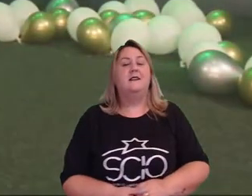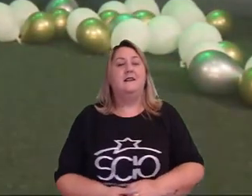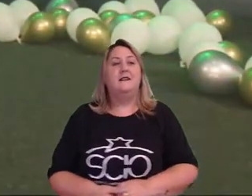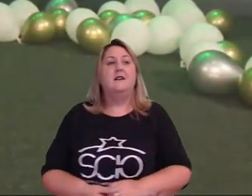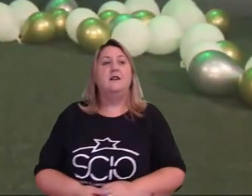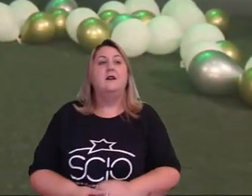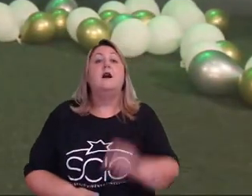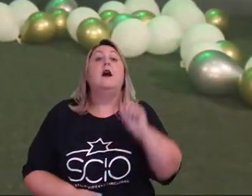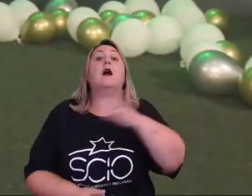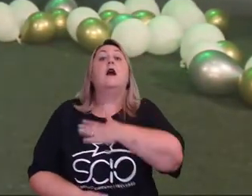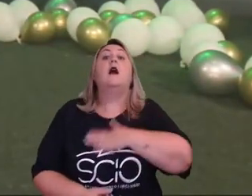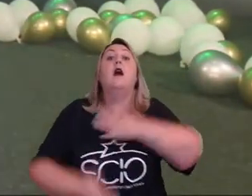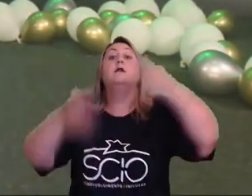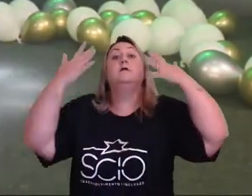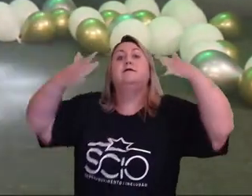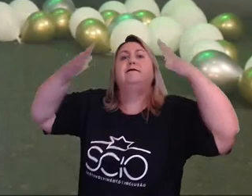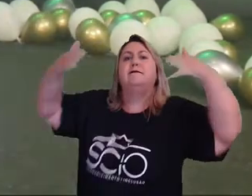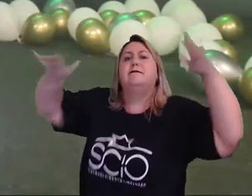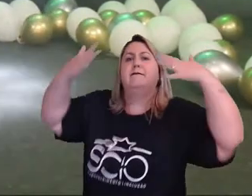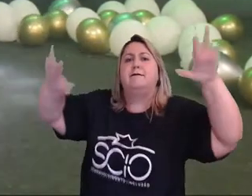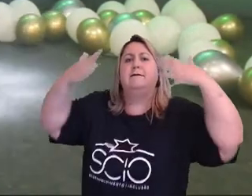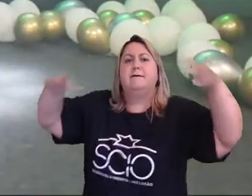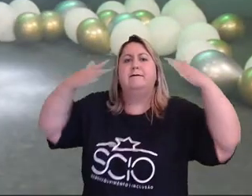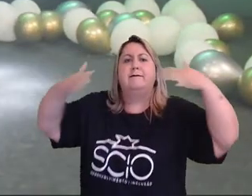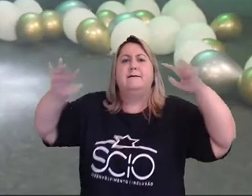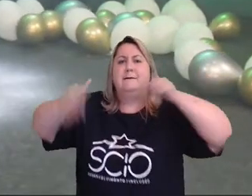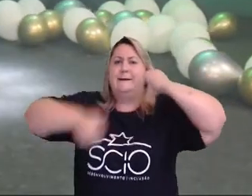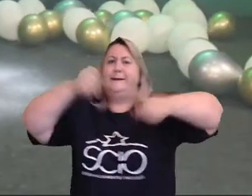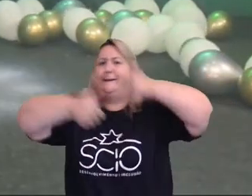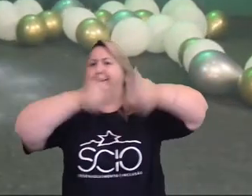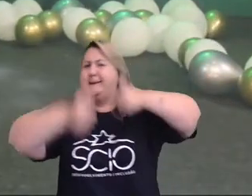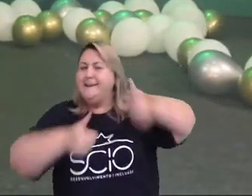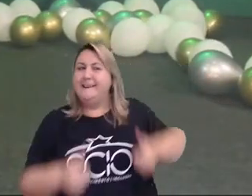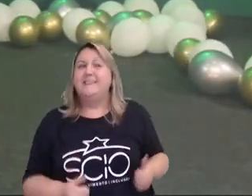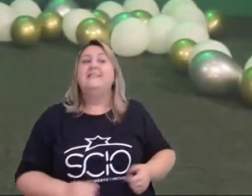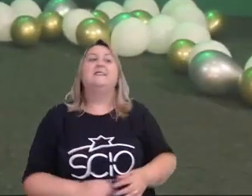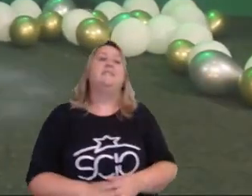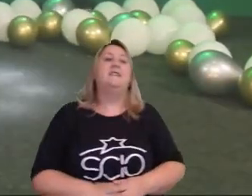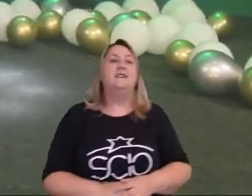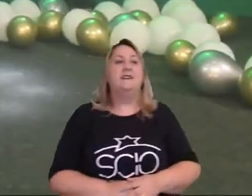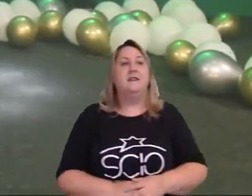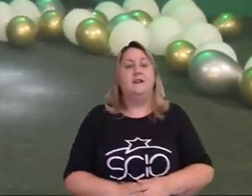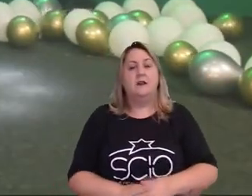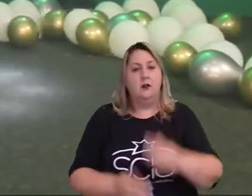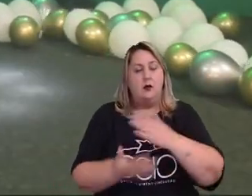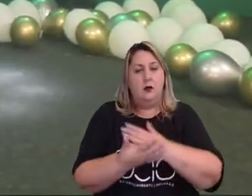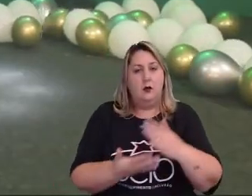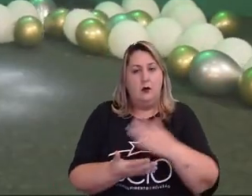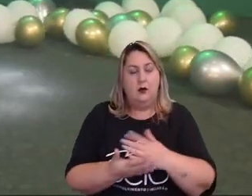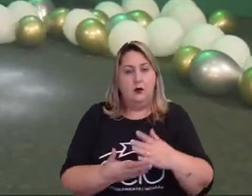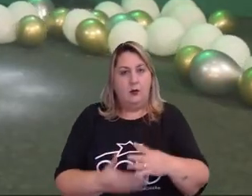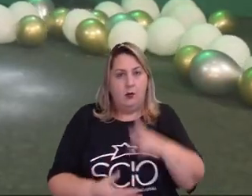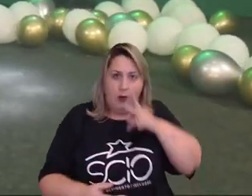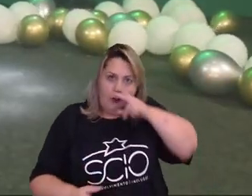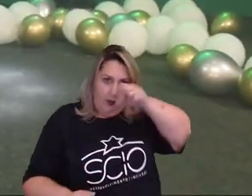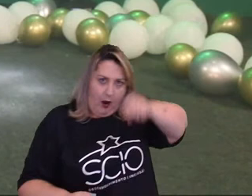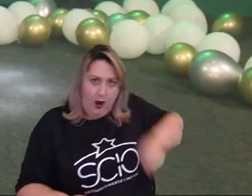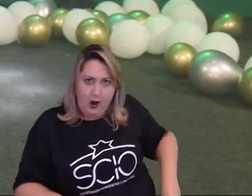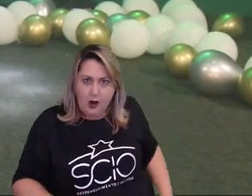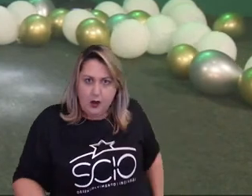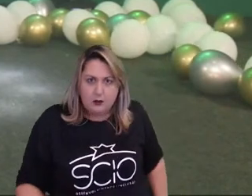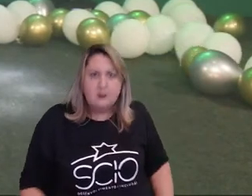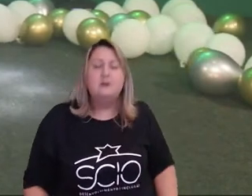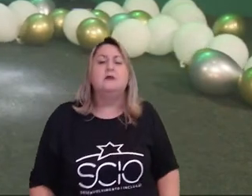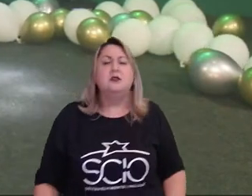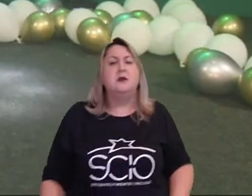Quem gostou, fala aí nesse chat, que a noite só está começando. Começou lá em cima, irmão. Que